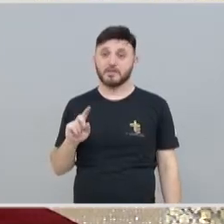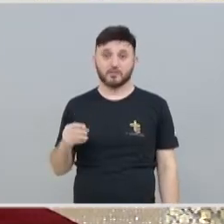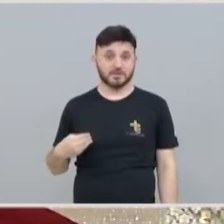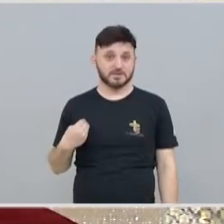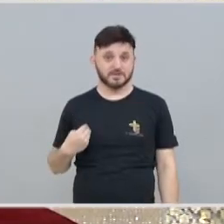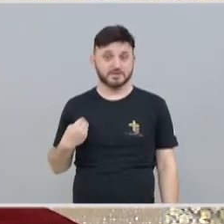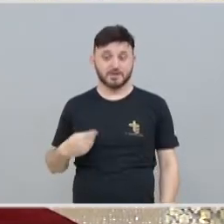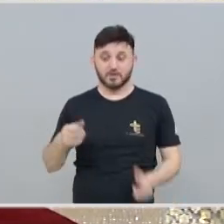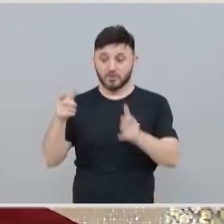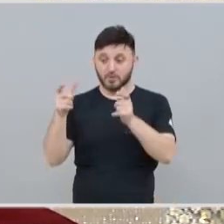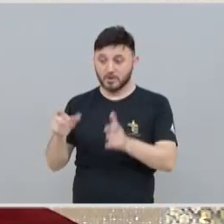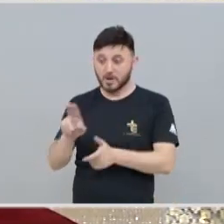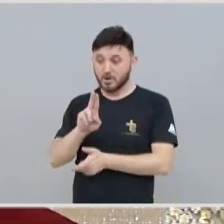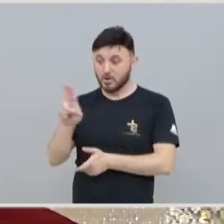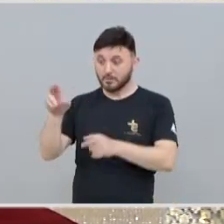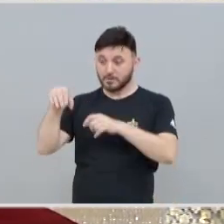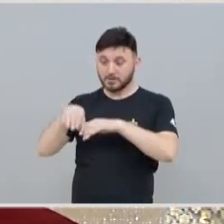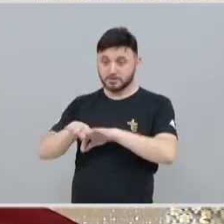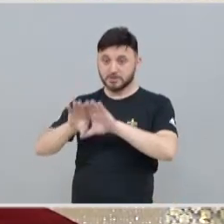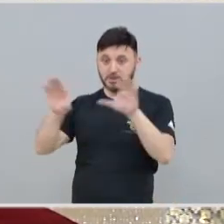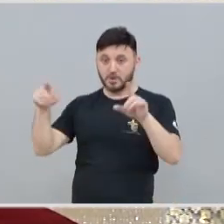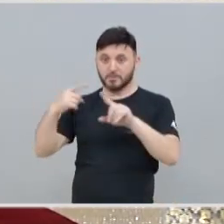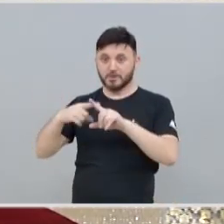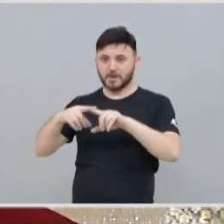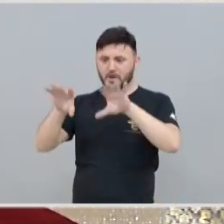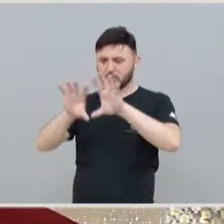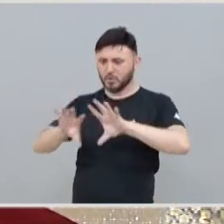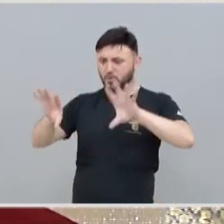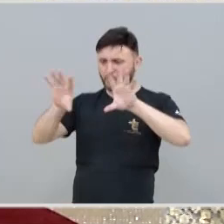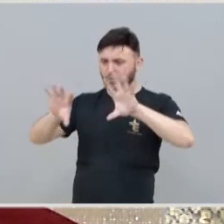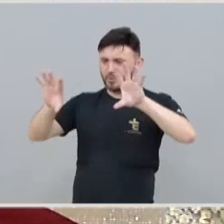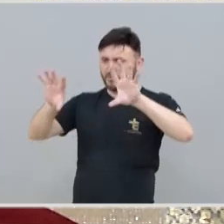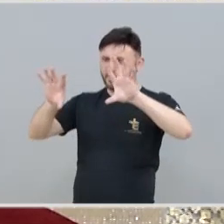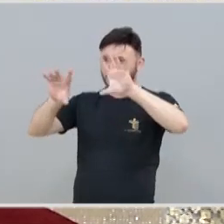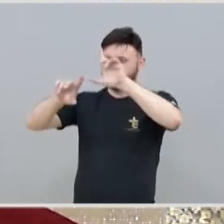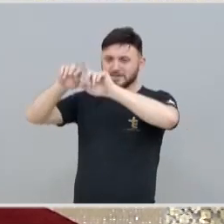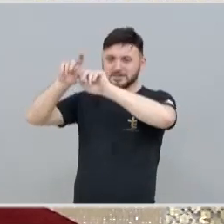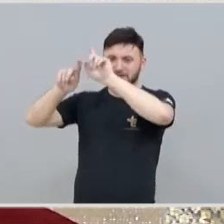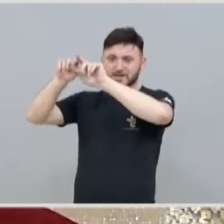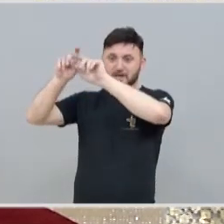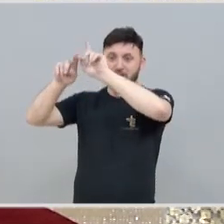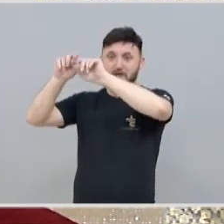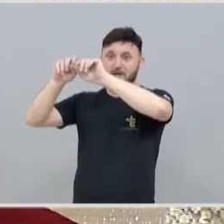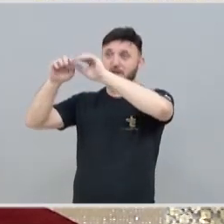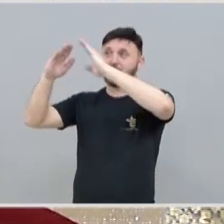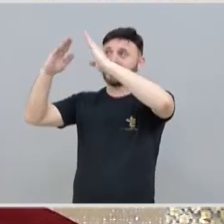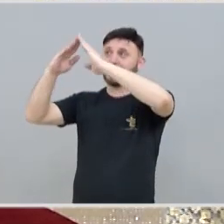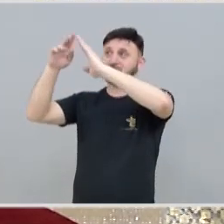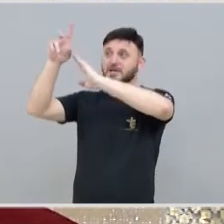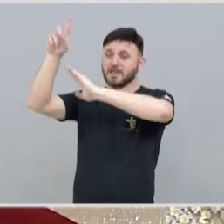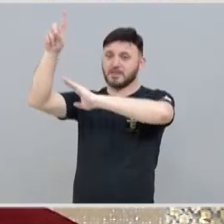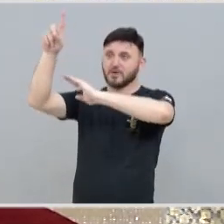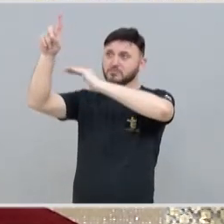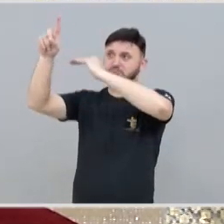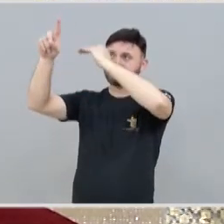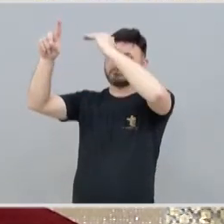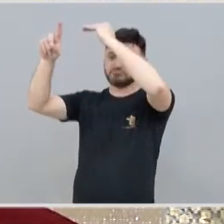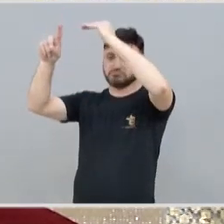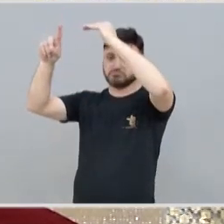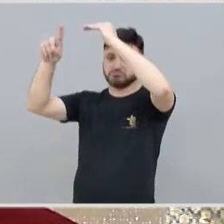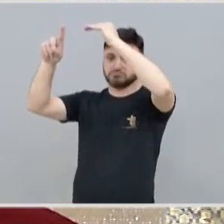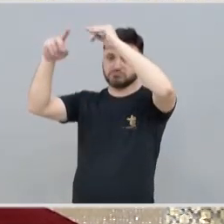sentido de que além das nuvens além das estrelas estaria uma morada de deus naquele sentido de